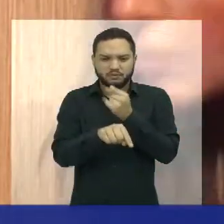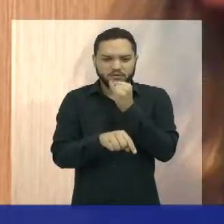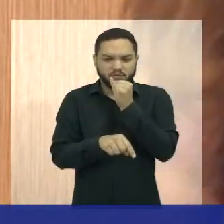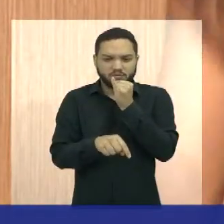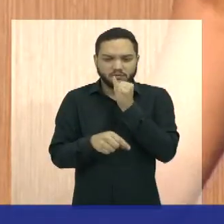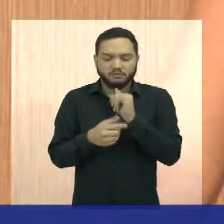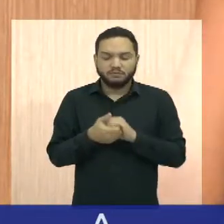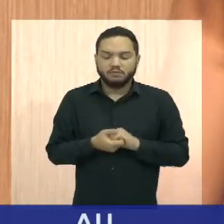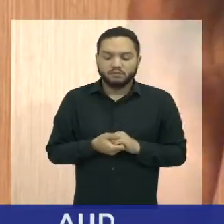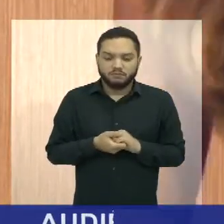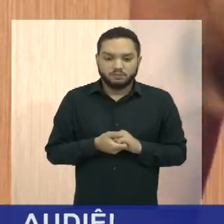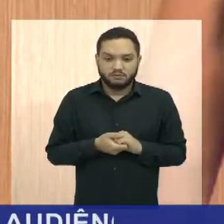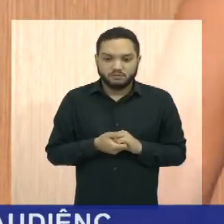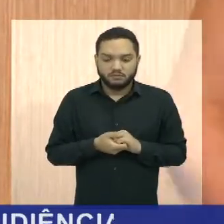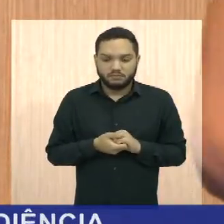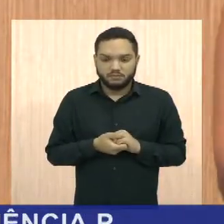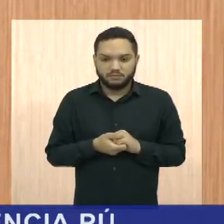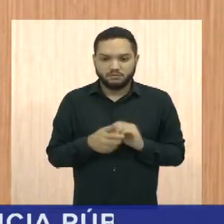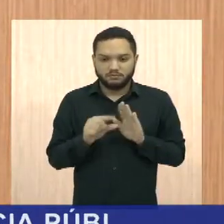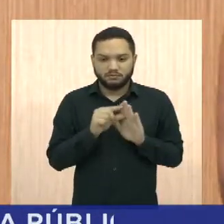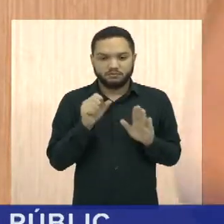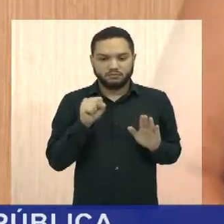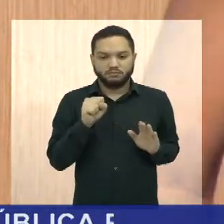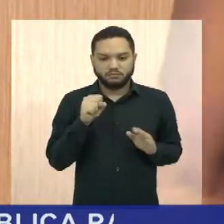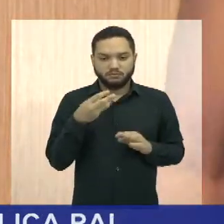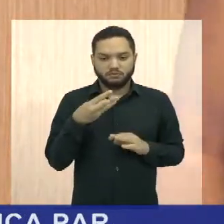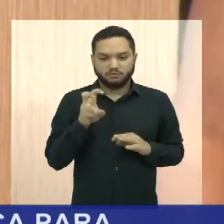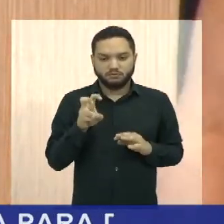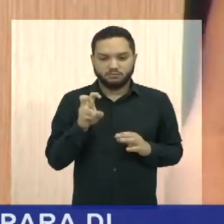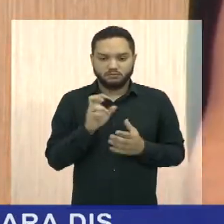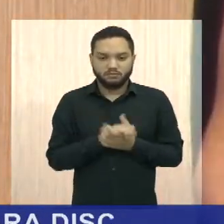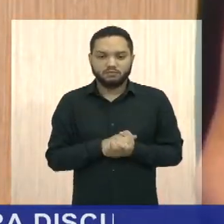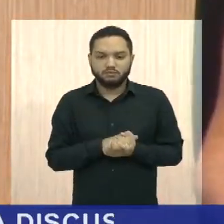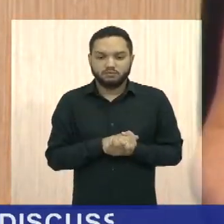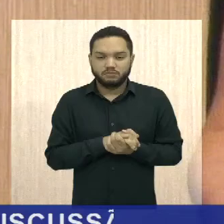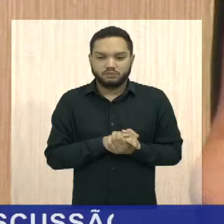para vocês. O artigo 835...